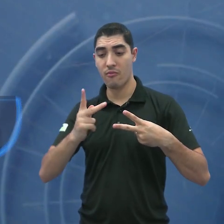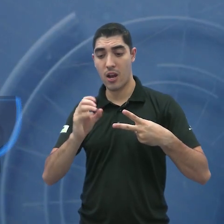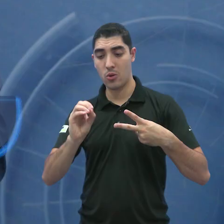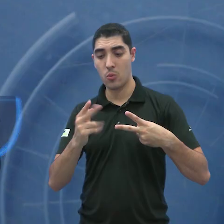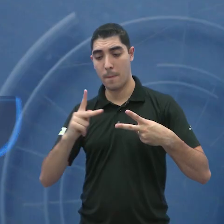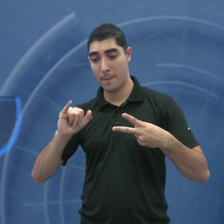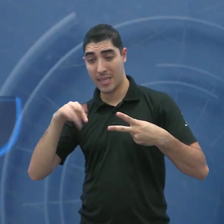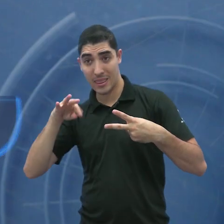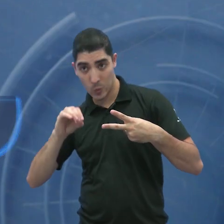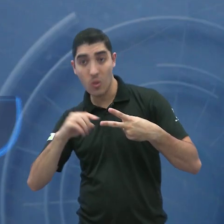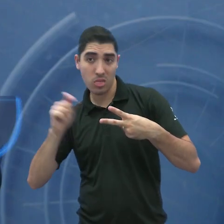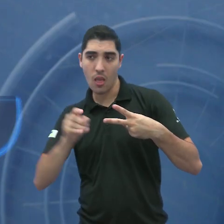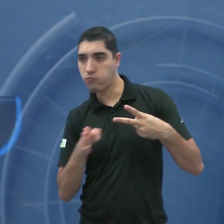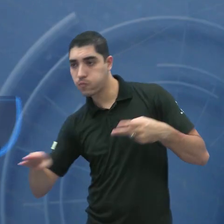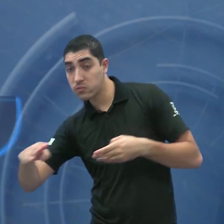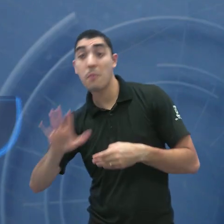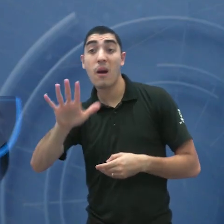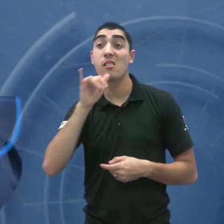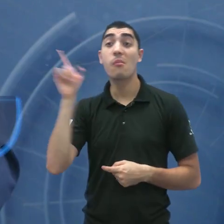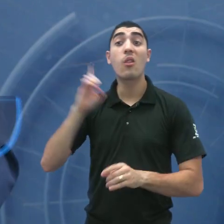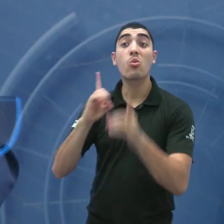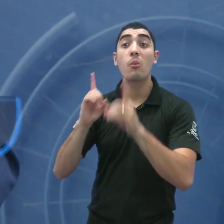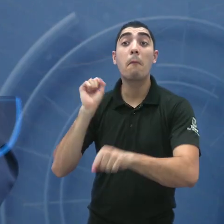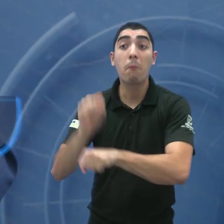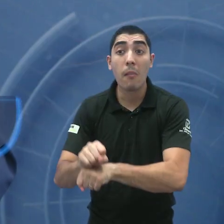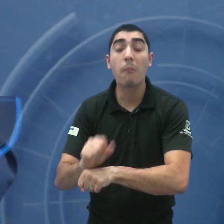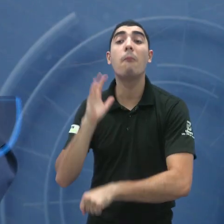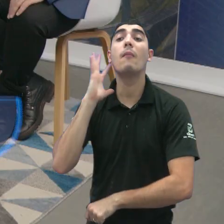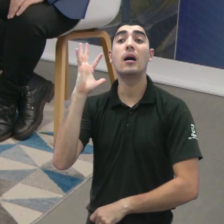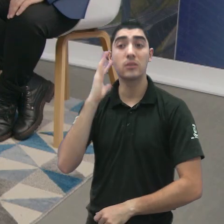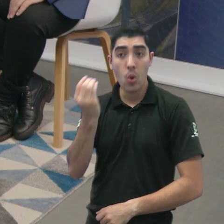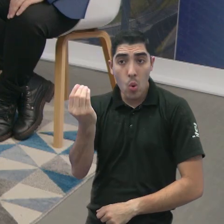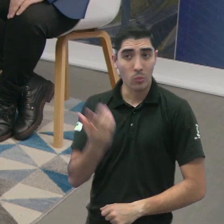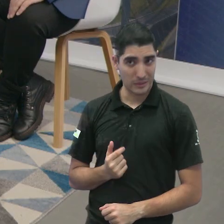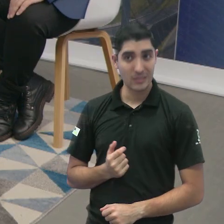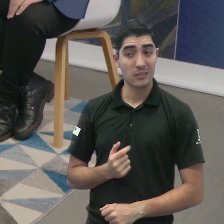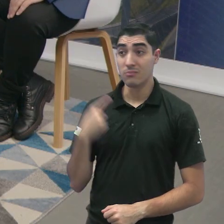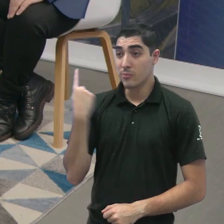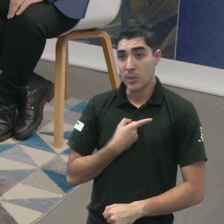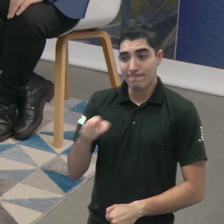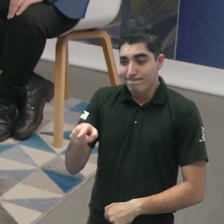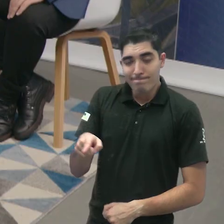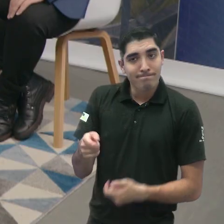tem alguns pontos, se a Dutra para, você não consegue sair. E daí, né, Gino? Como é que faz? A dependência das rodovias é muito grande. A gente fica